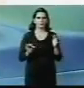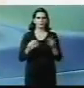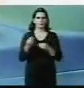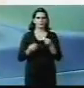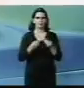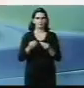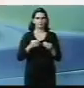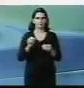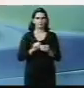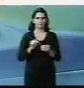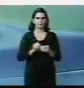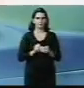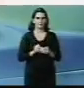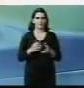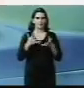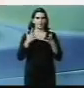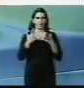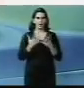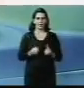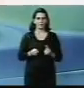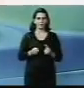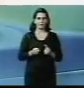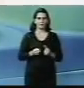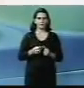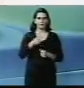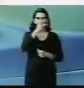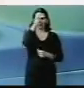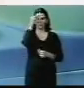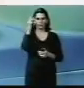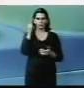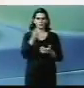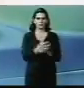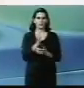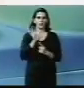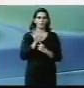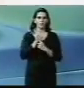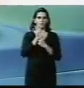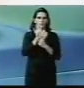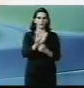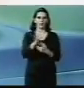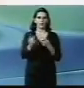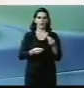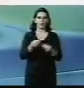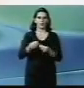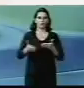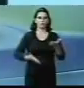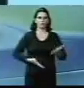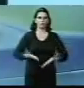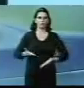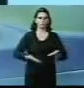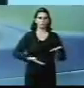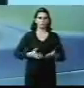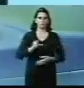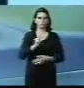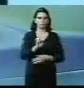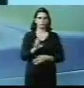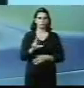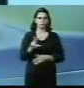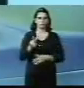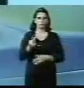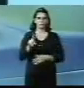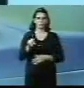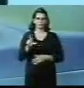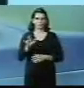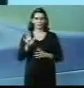de um proxy. Aceitar sessões de um cliente e apresentar-se como um servidor. Aquilo que o professor Evandro comentou agora há